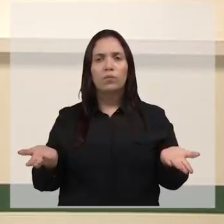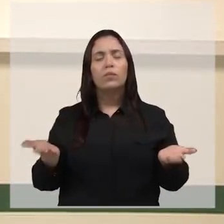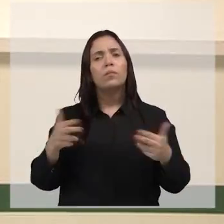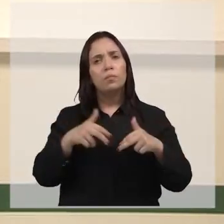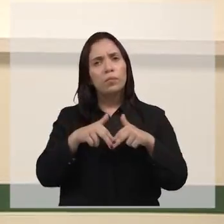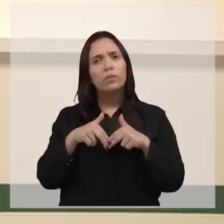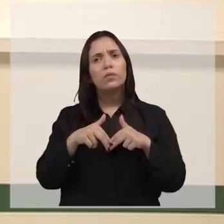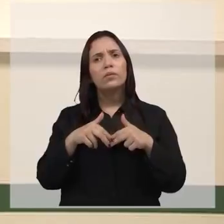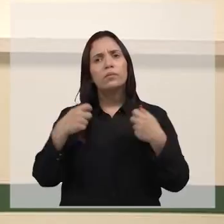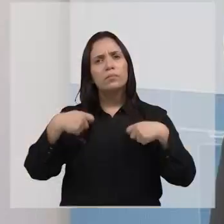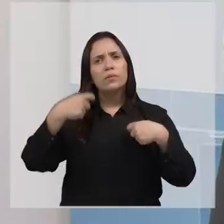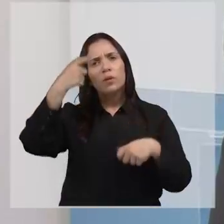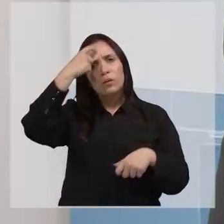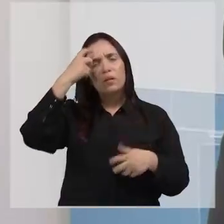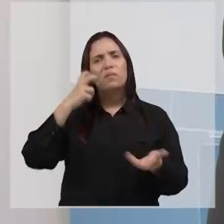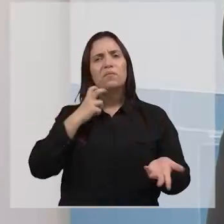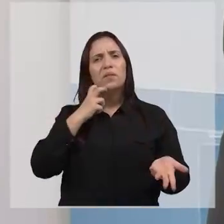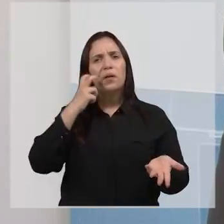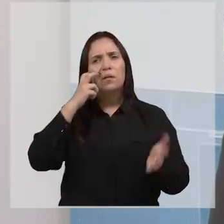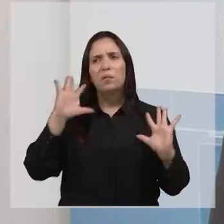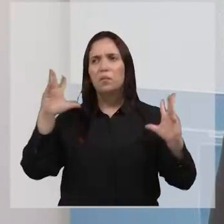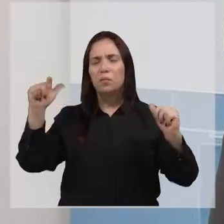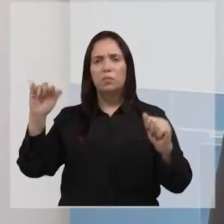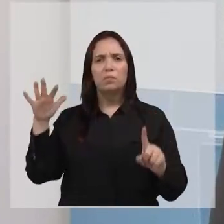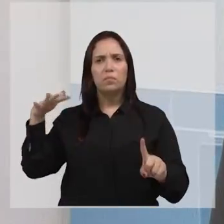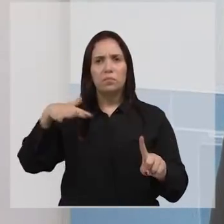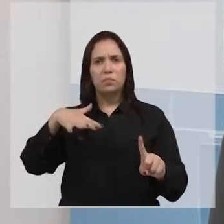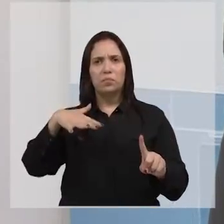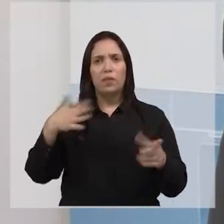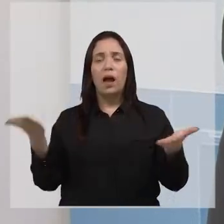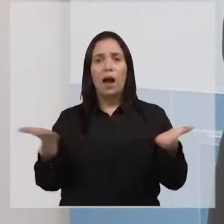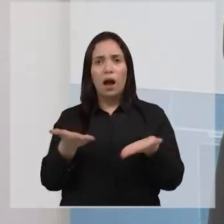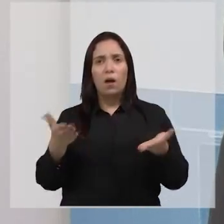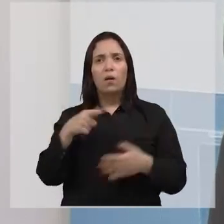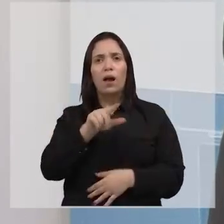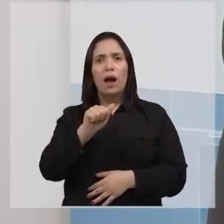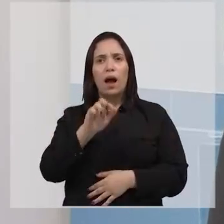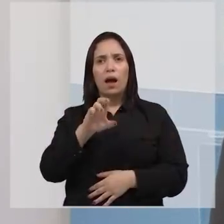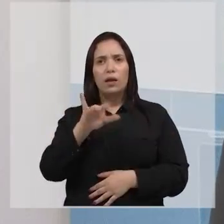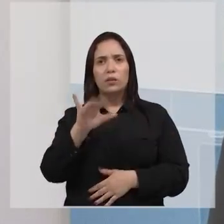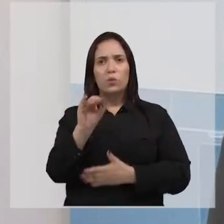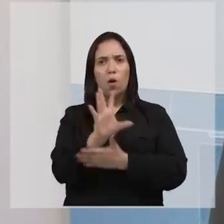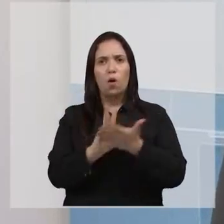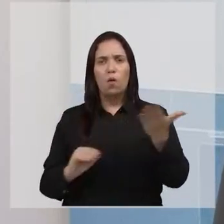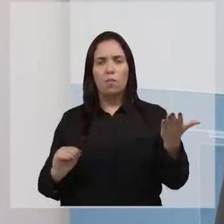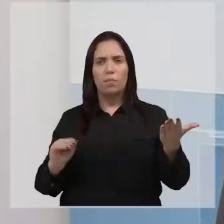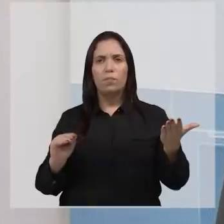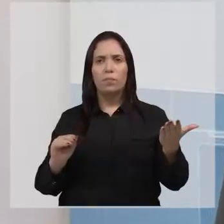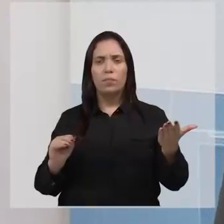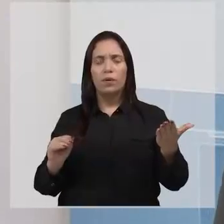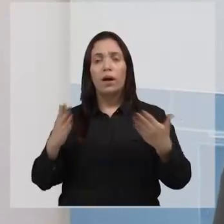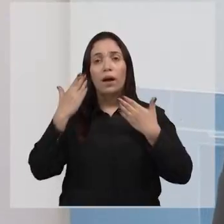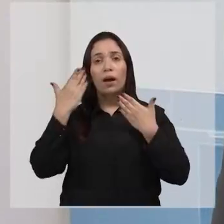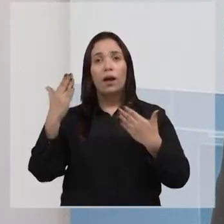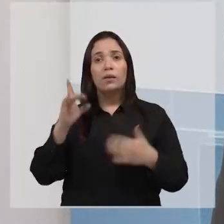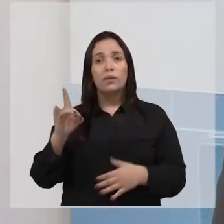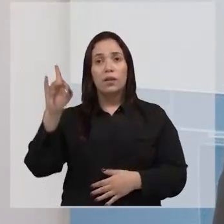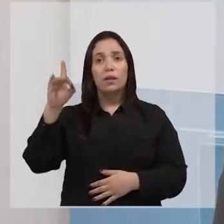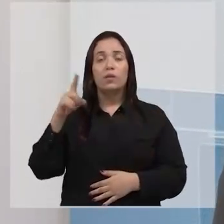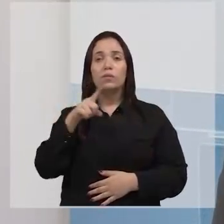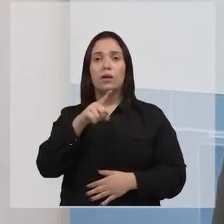Então, moral, vergonhoso, triste. E agora a gente vê o Aécio fazer a mesma coisa. Só que, graças a Deus, ele virou